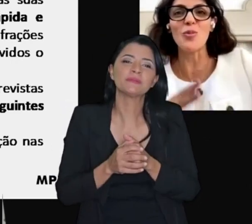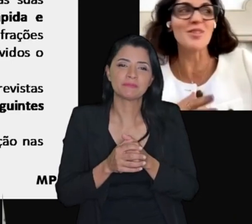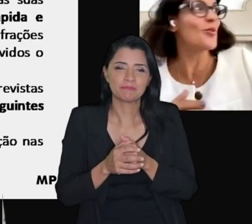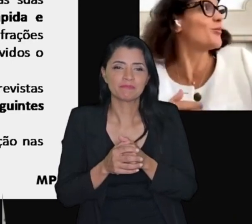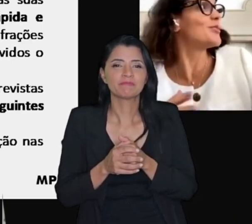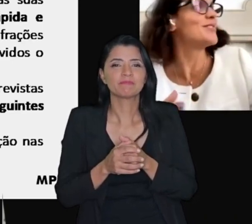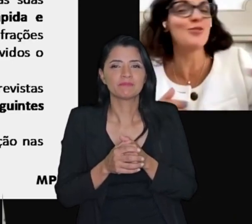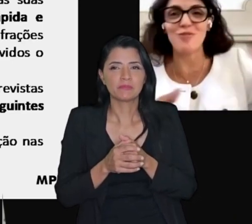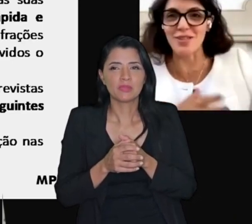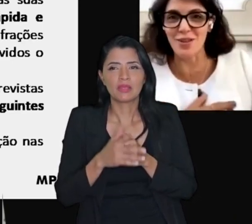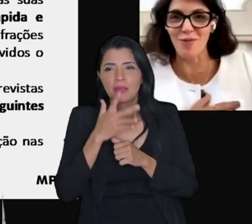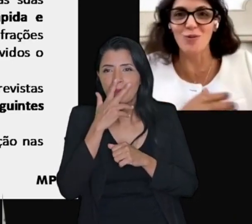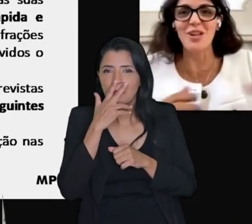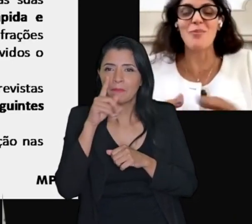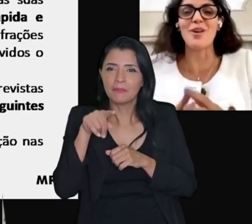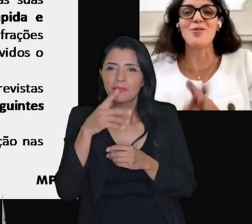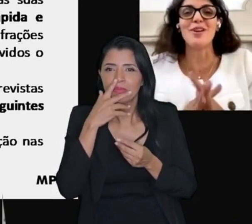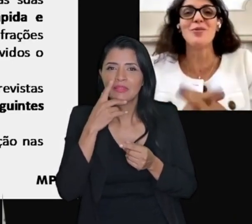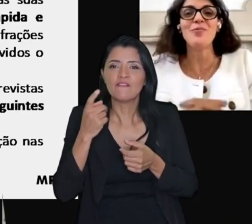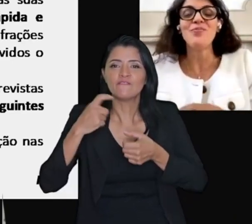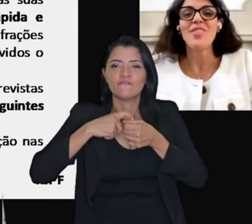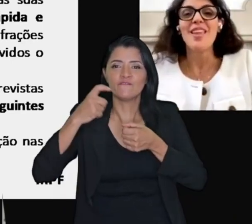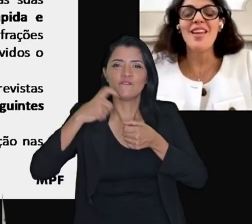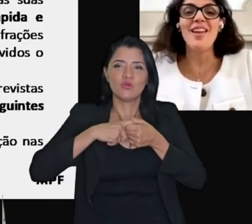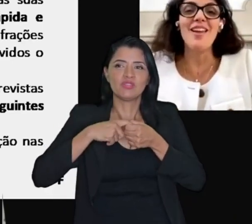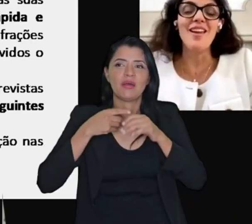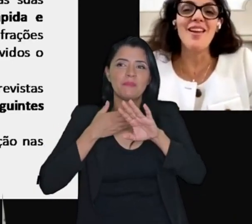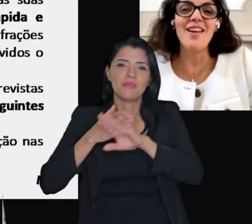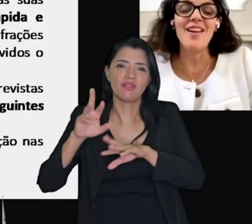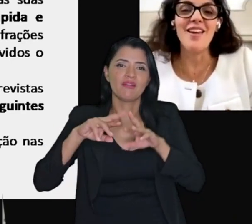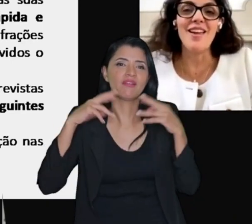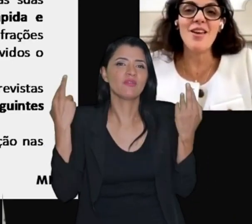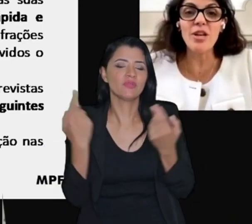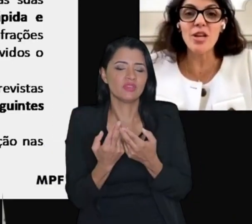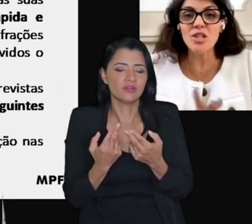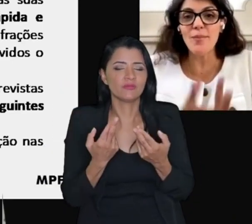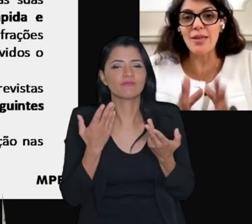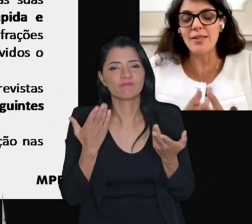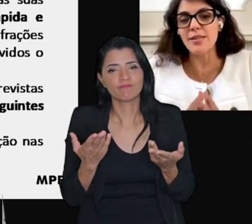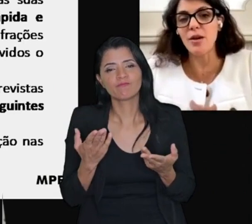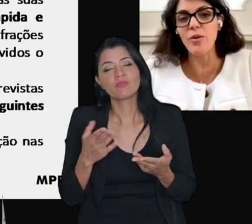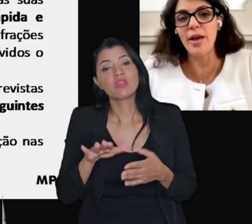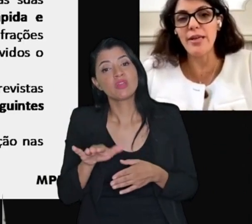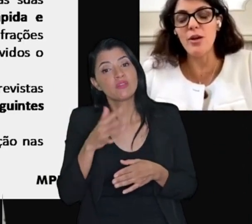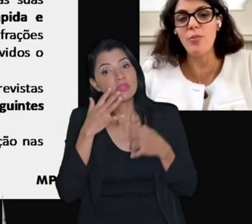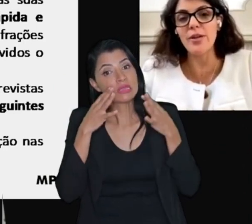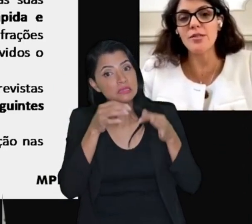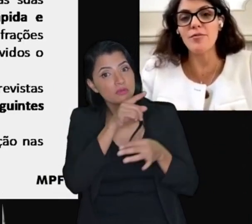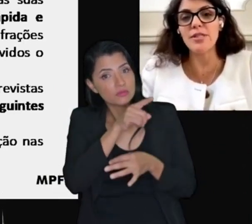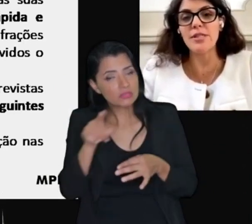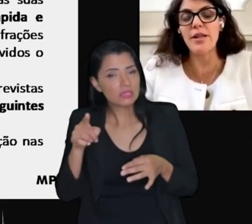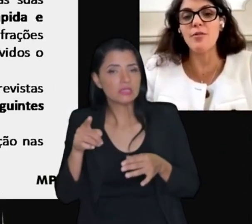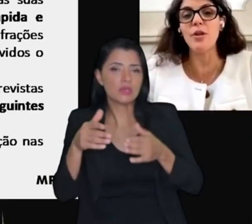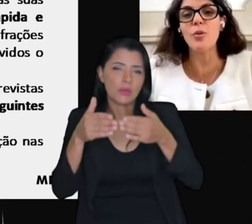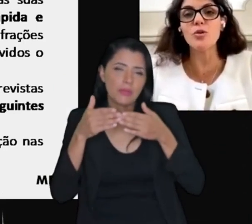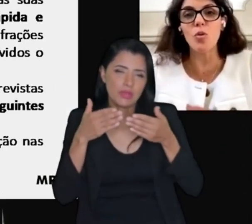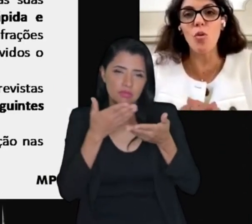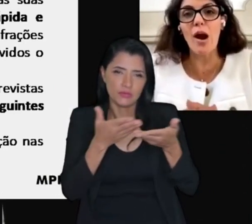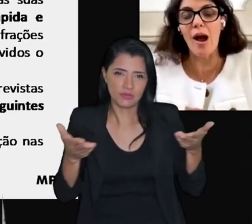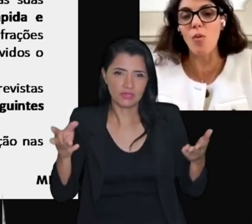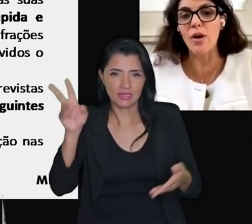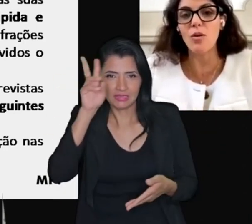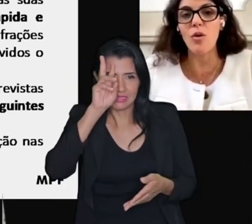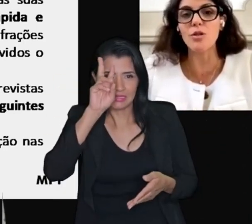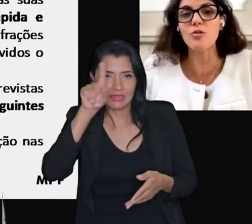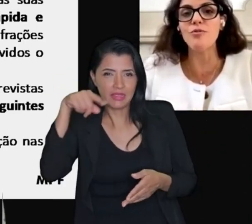umas sombras, como se eu tivesse que voltar para a reunião. Eu queria chamar a atenção, e aí eu peço que vocês leiam depois